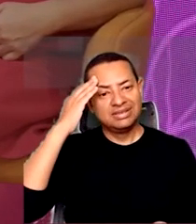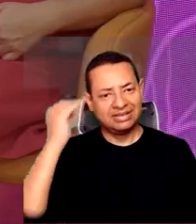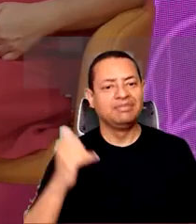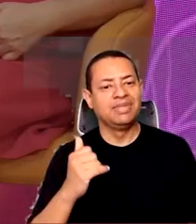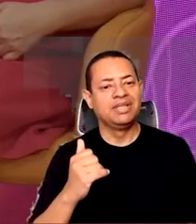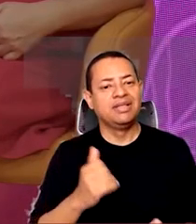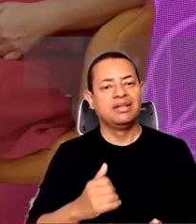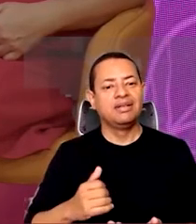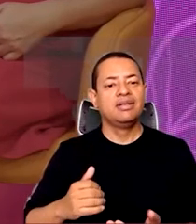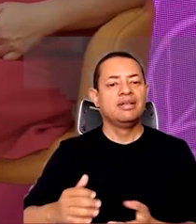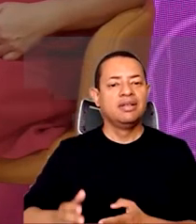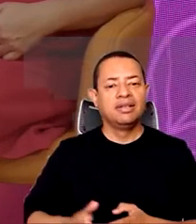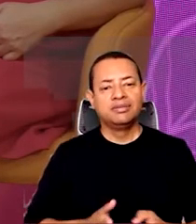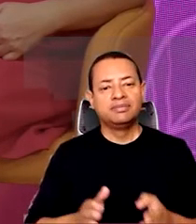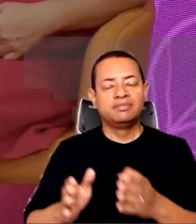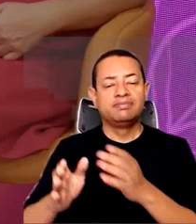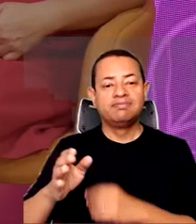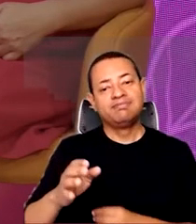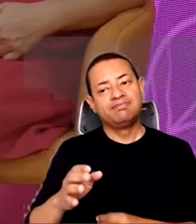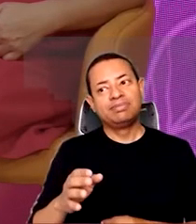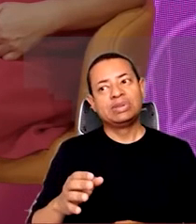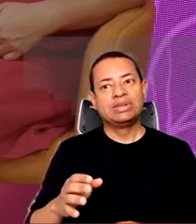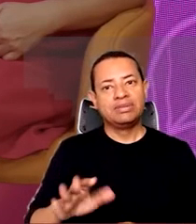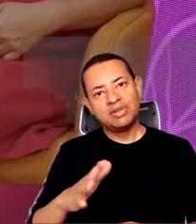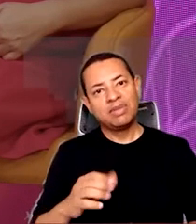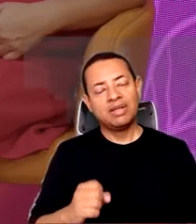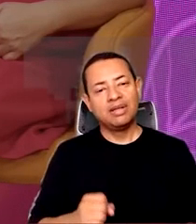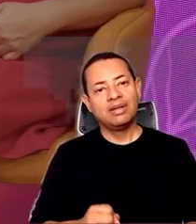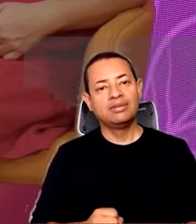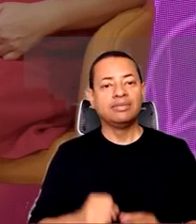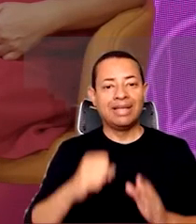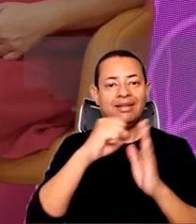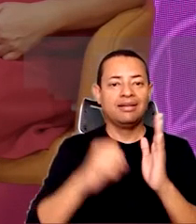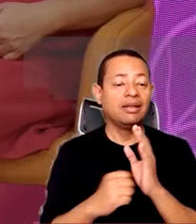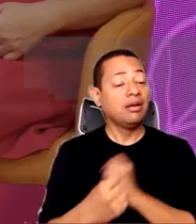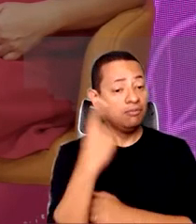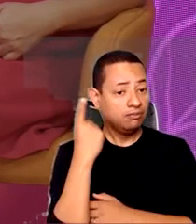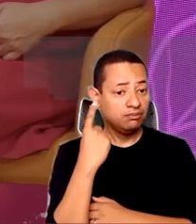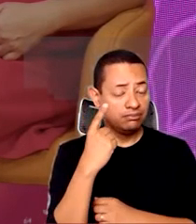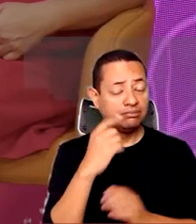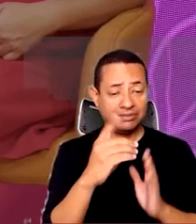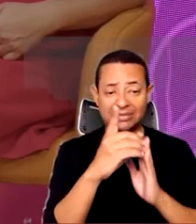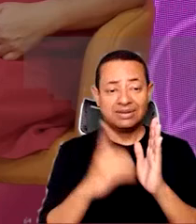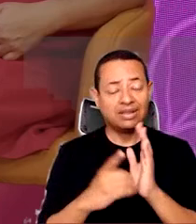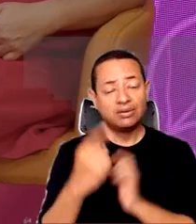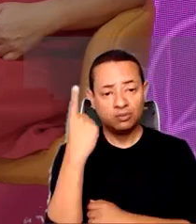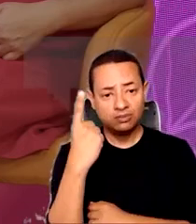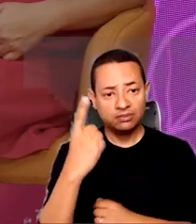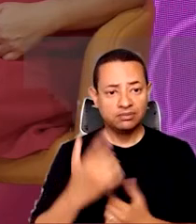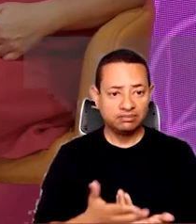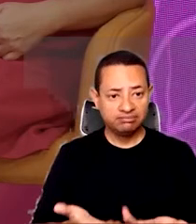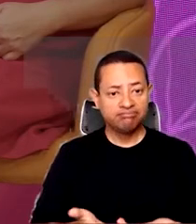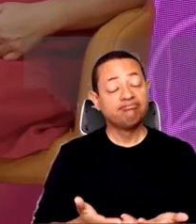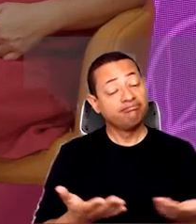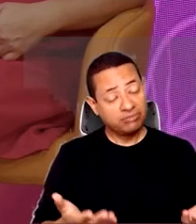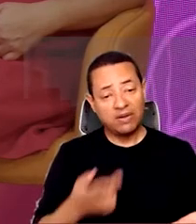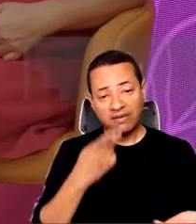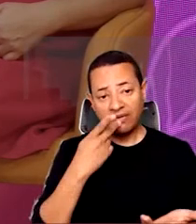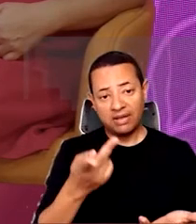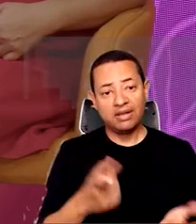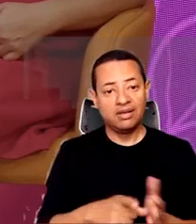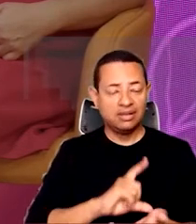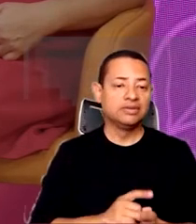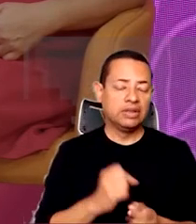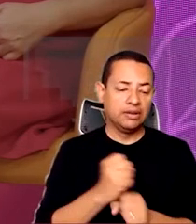ser essa jornada minha ia se levar pelo menos uma década então como eu